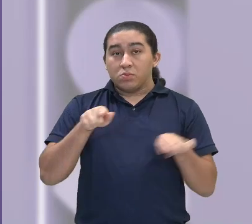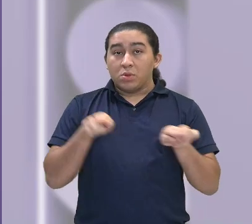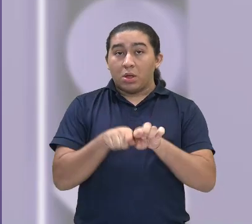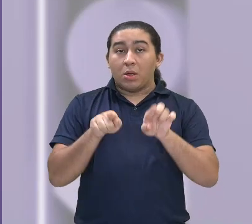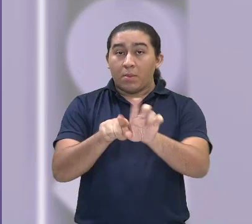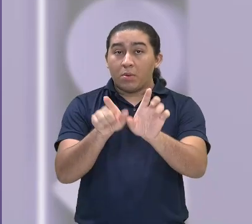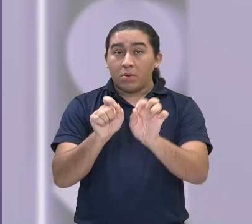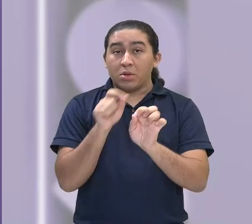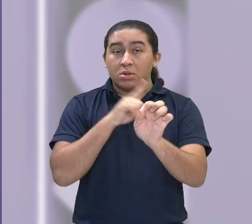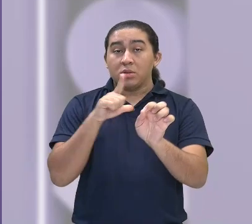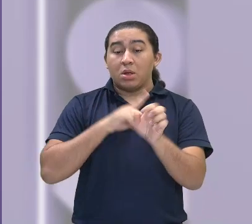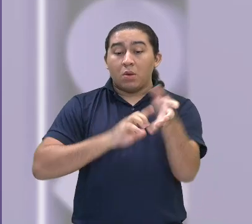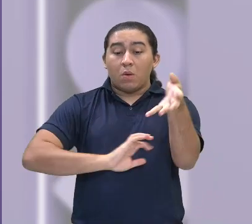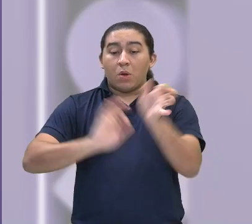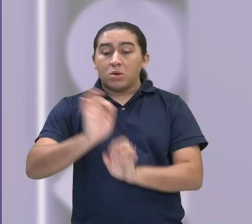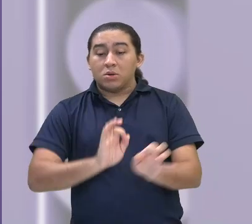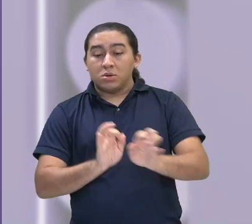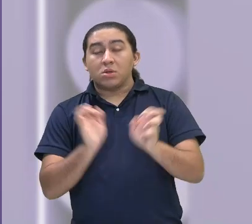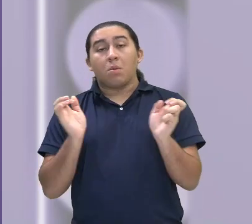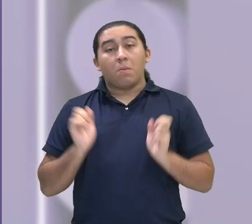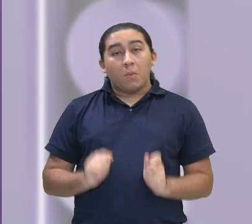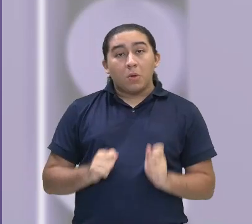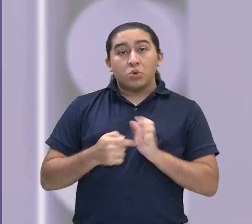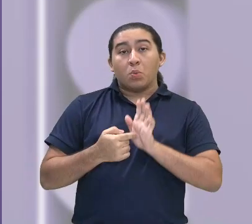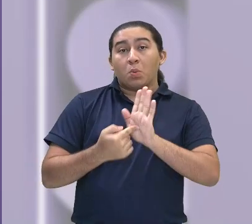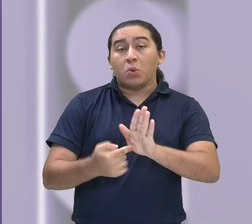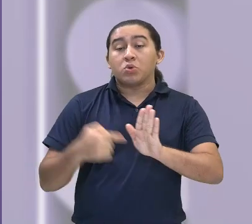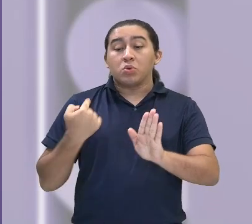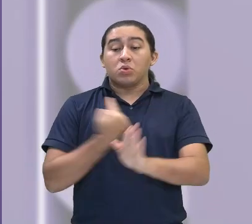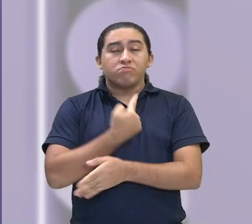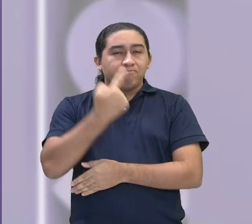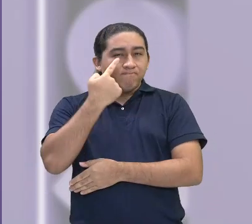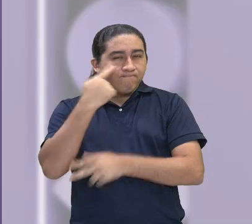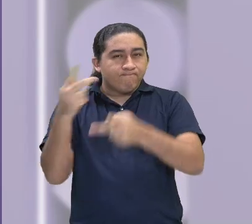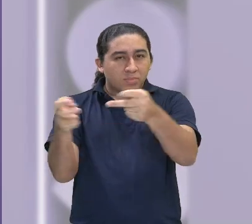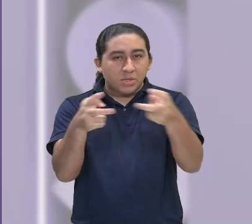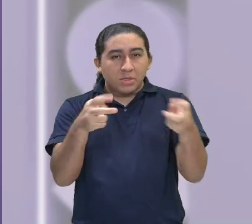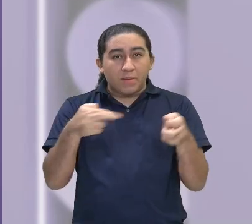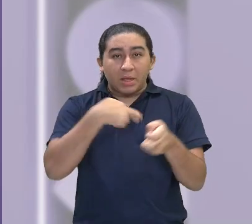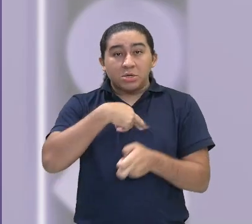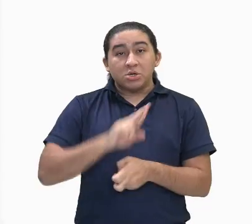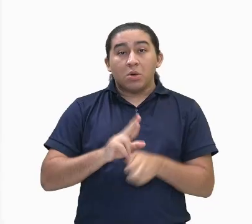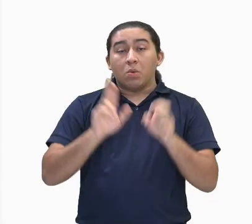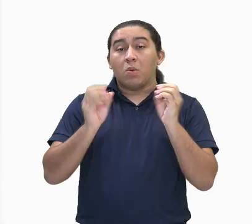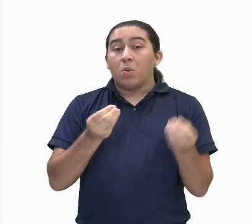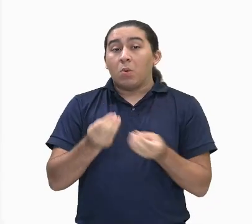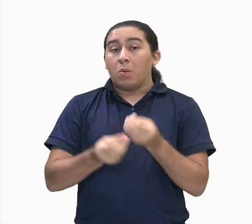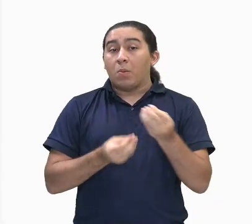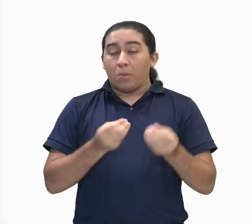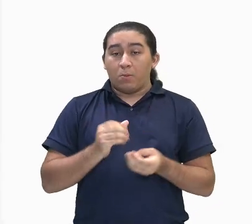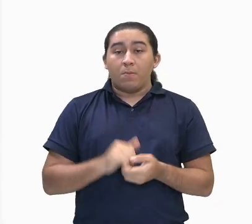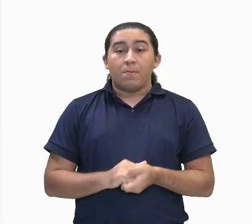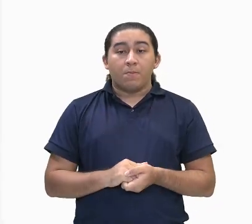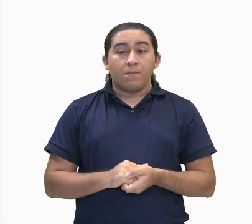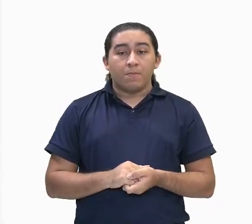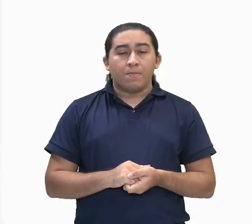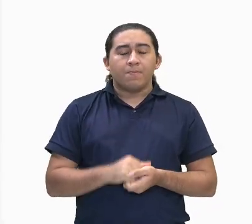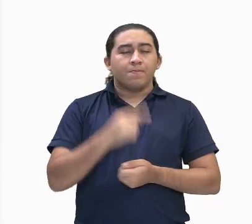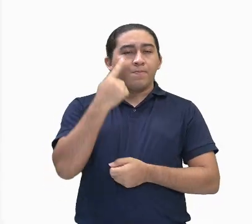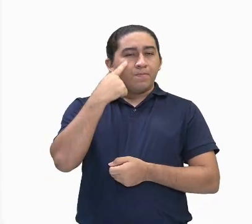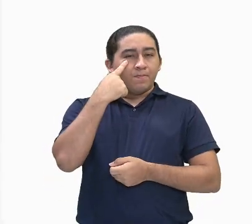se dividem, né, podem se apresentar para nós em nossas práticas religiosas da seguinte forma. Vamos